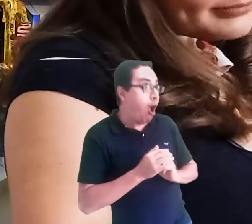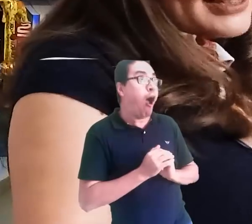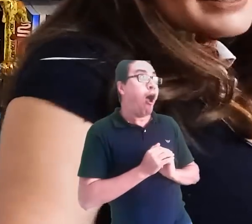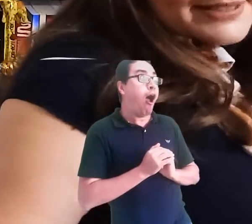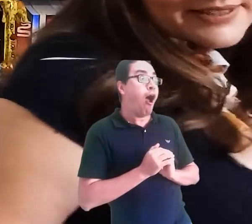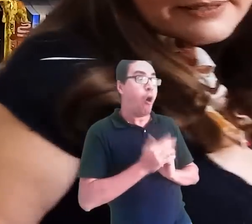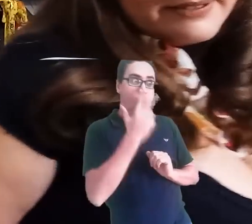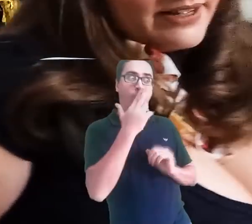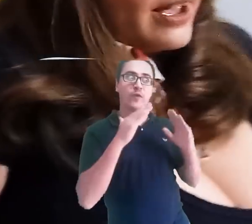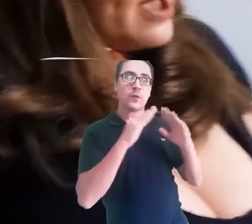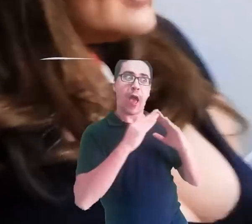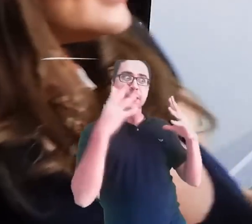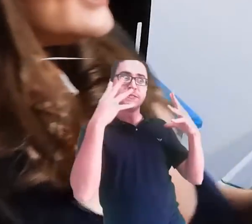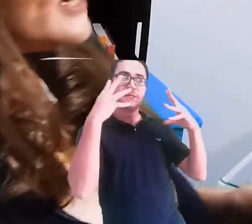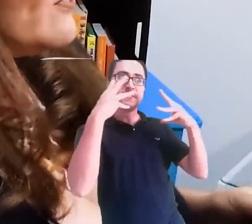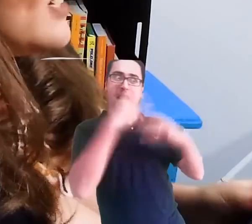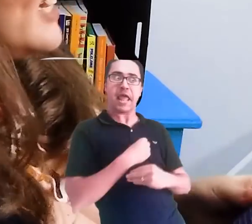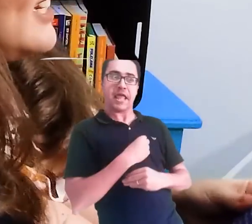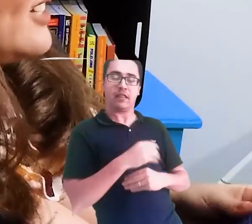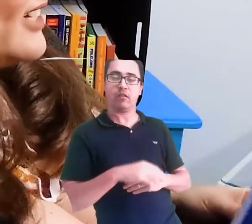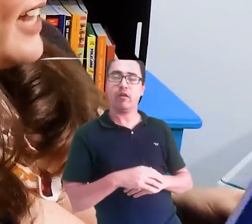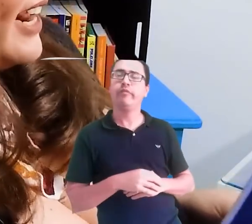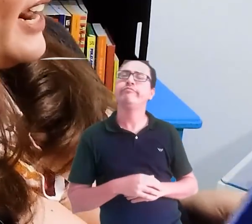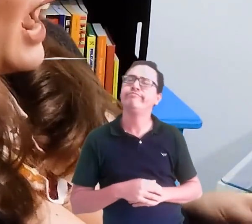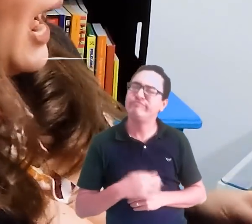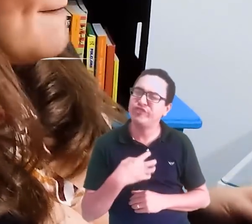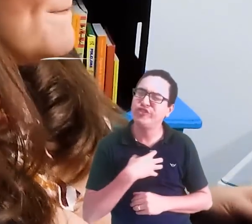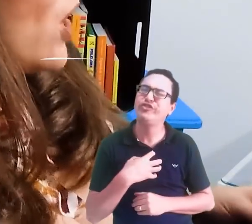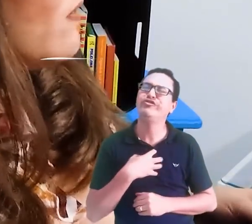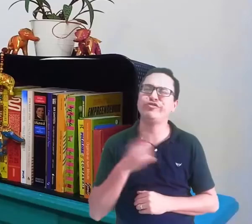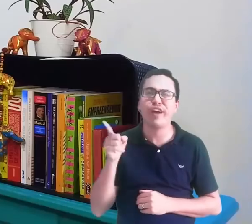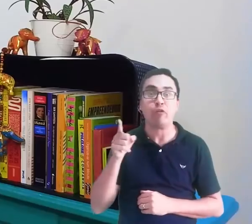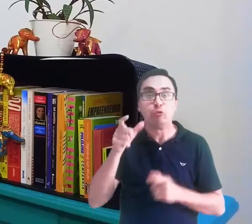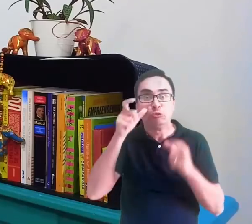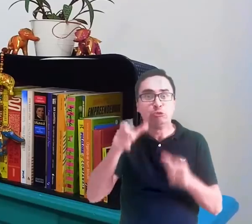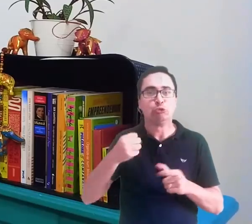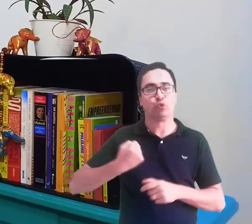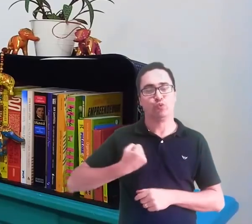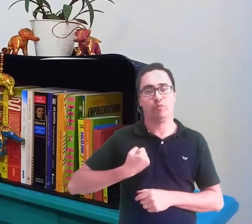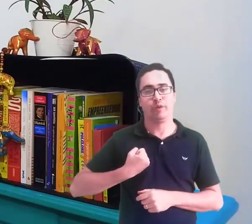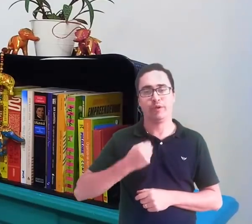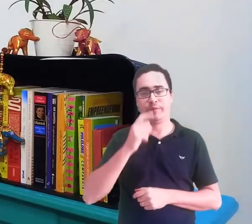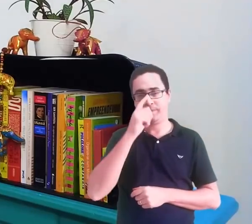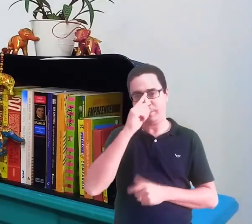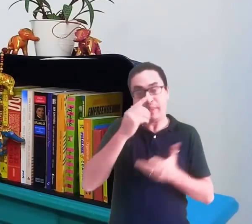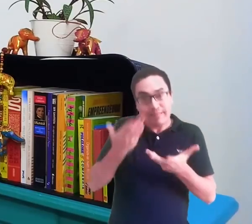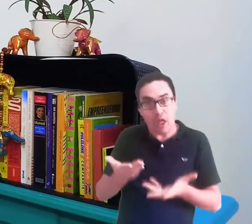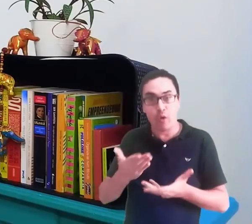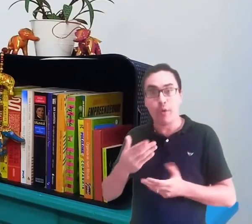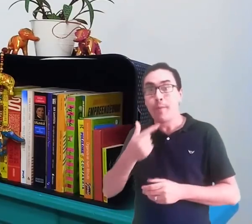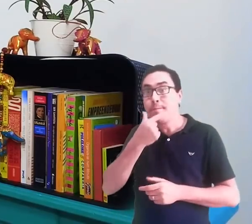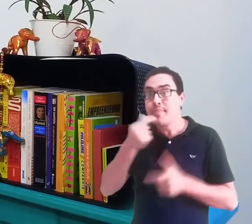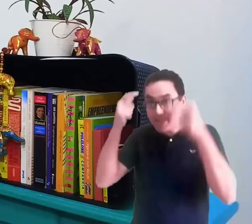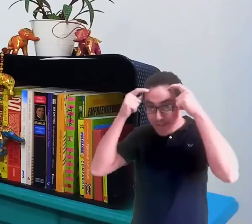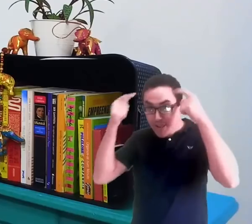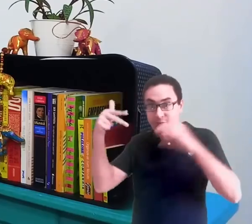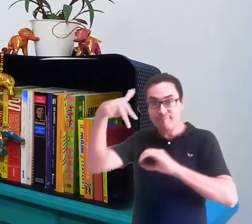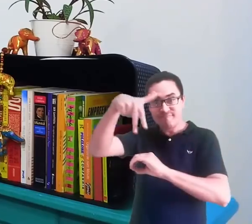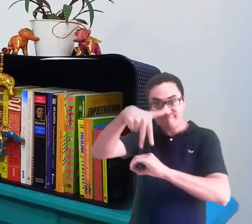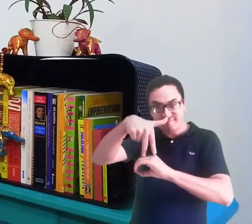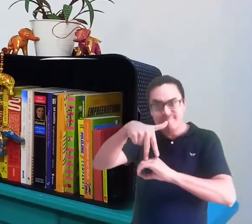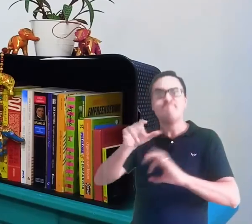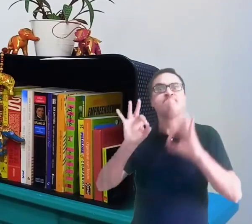linda! Assim, se você lhes disser, a prova de que o Pequeno Príncipe existe é que ele